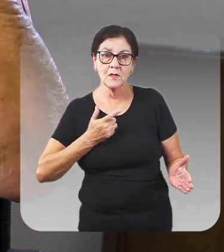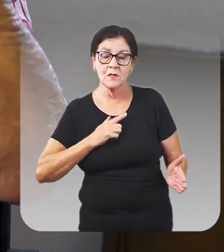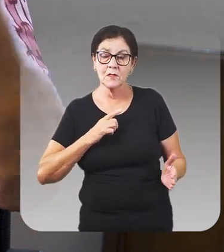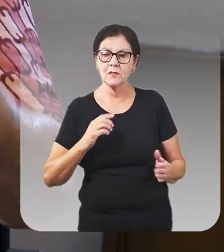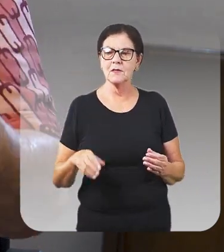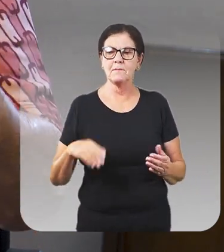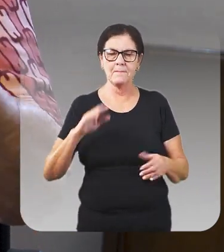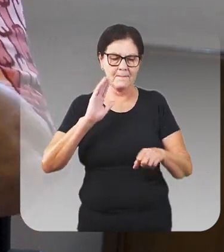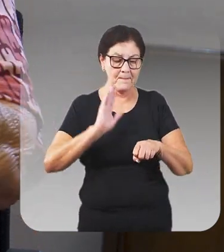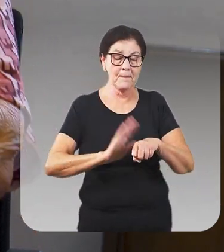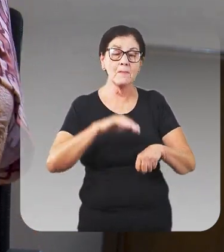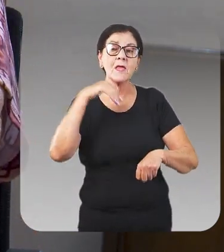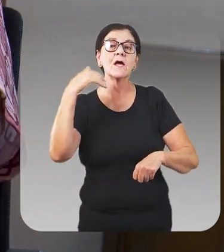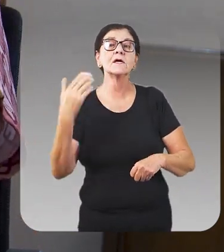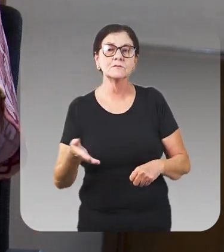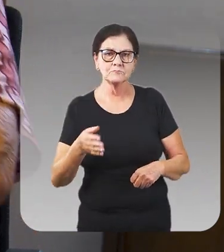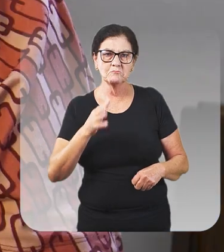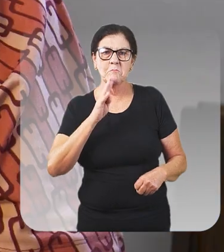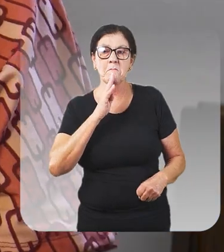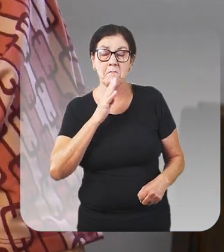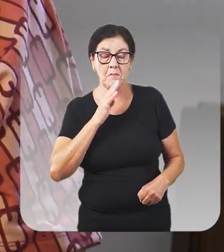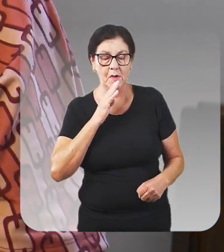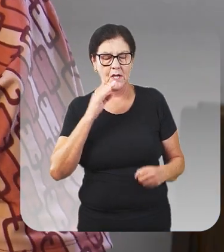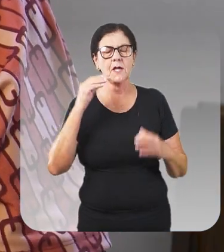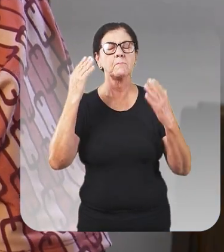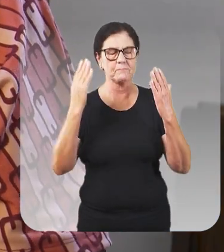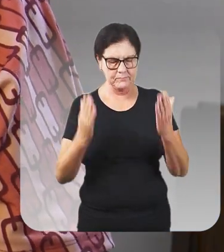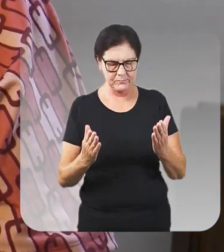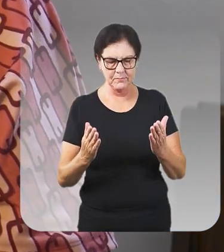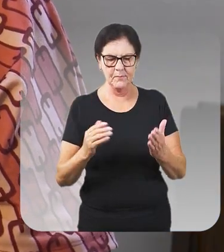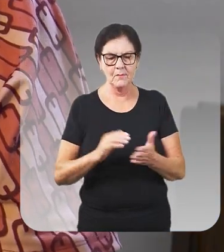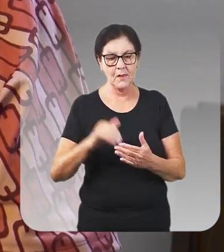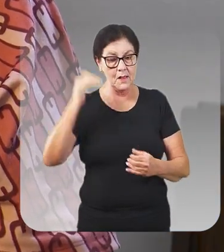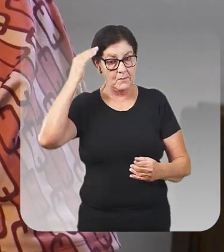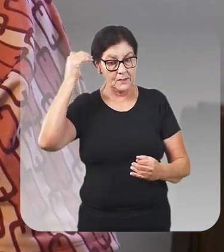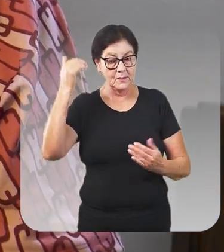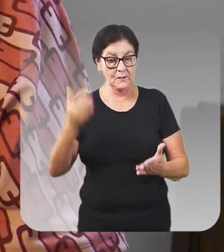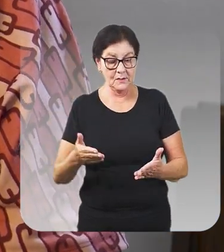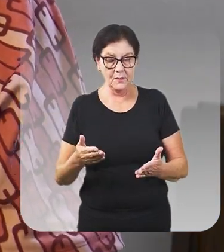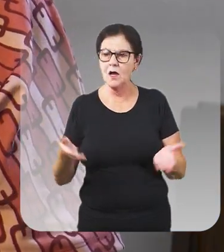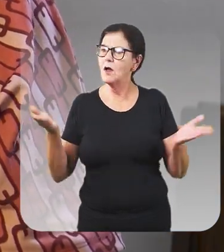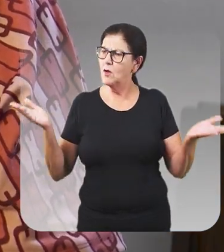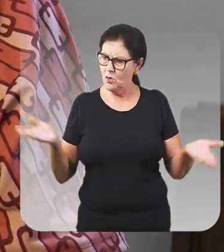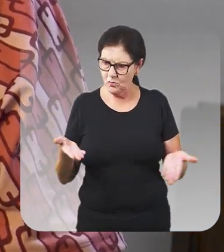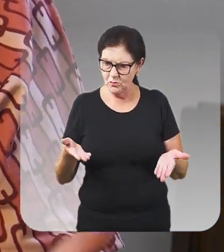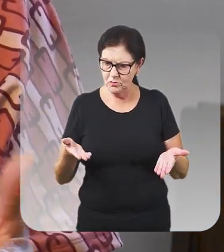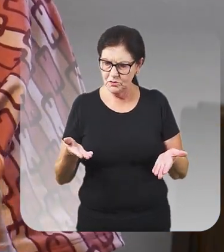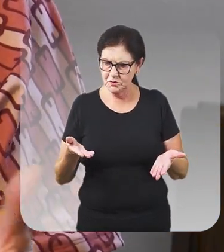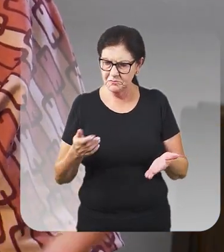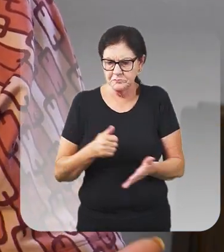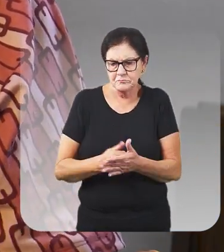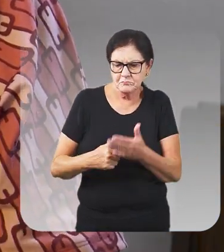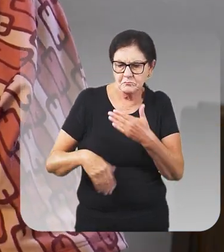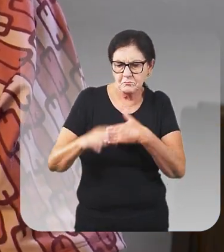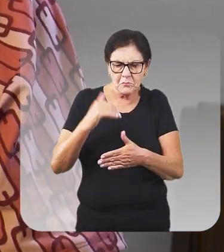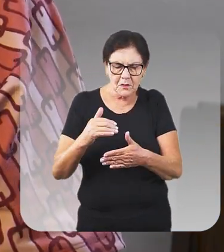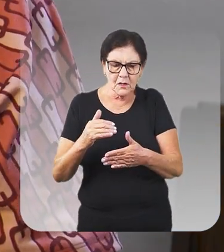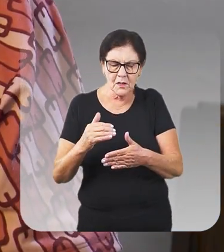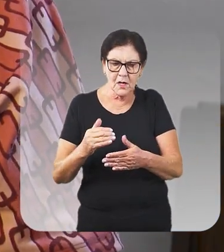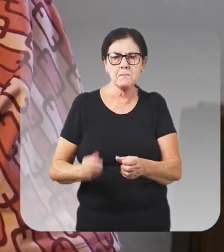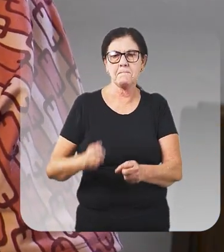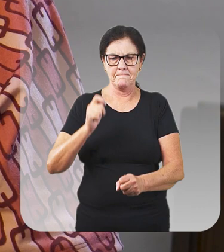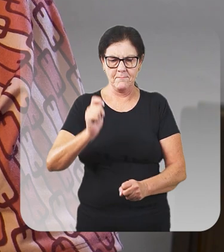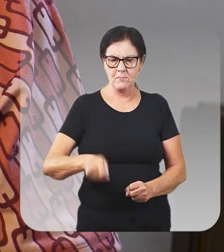mais conhecimento para governar. Então, se nós analisarmos hoje, eles queriam uma espécie de